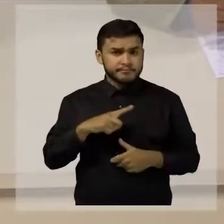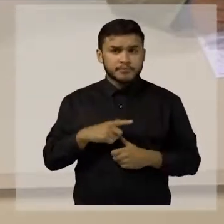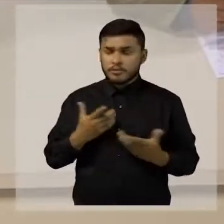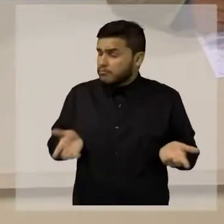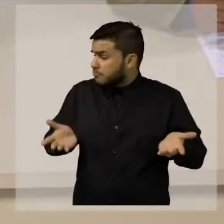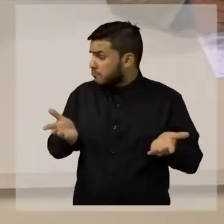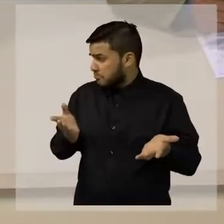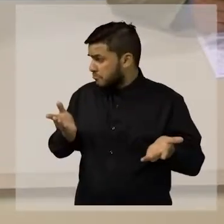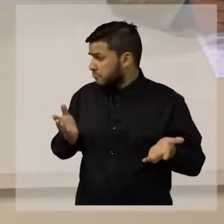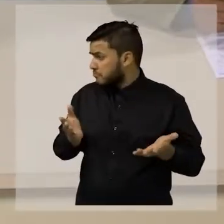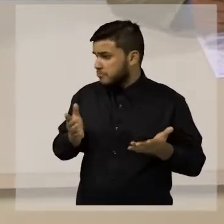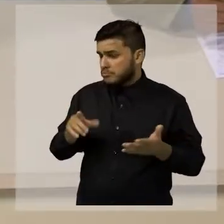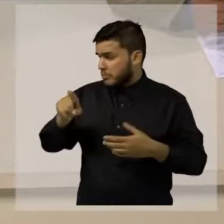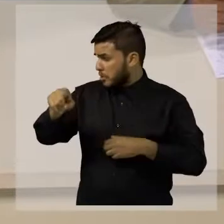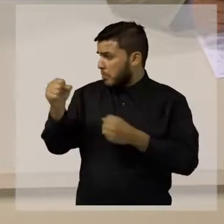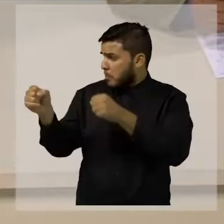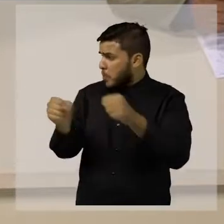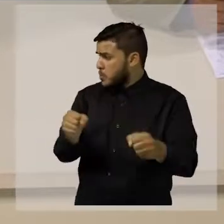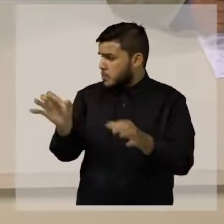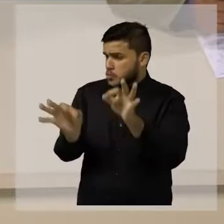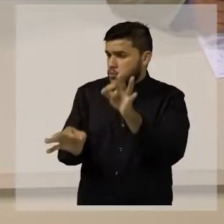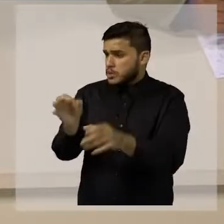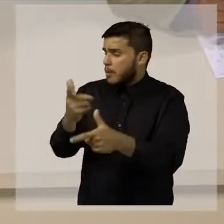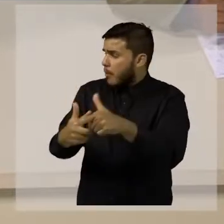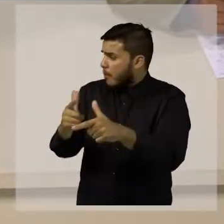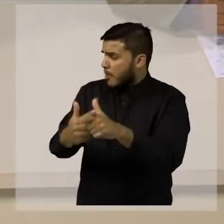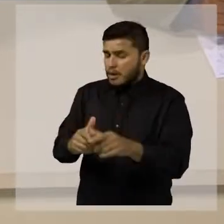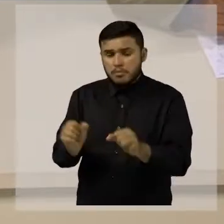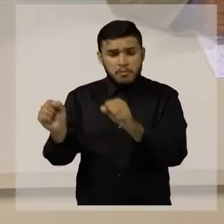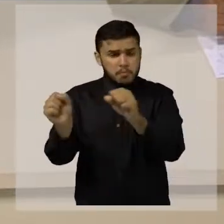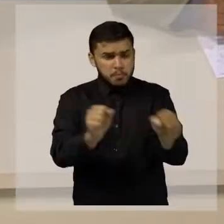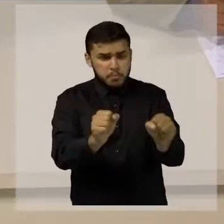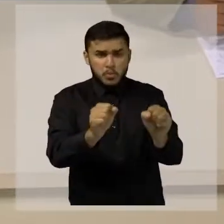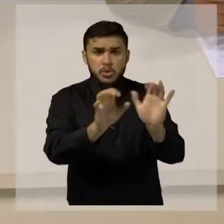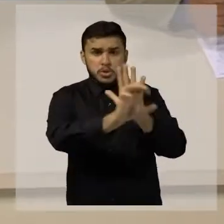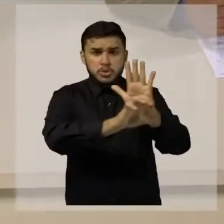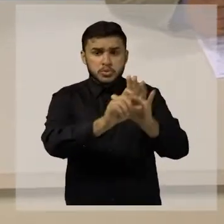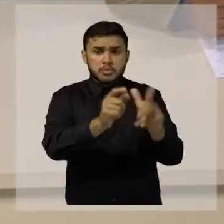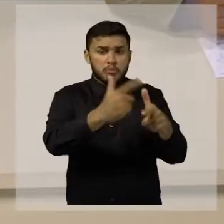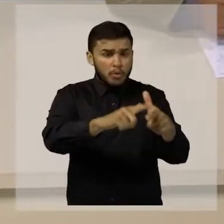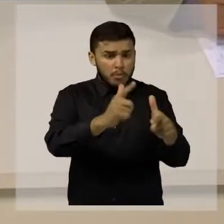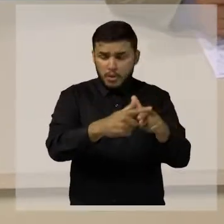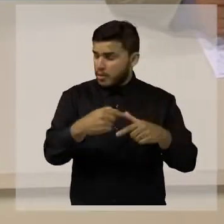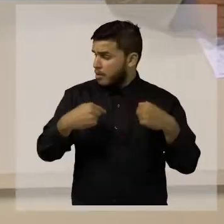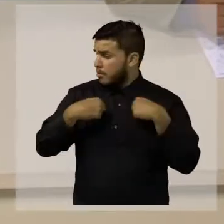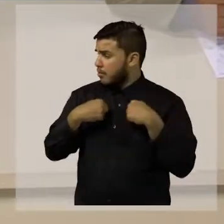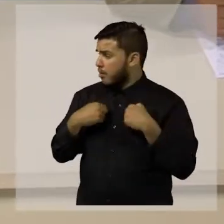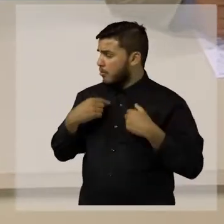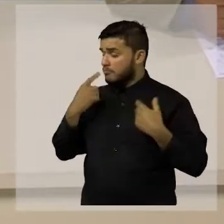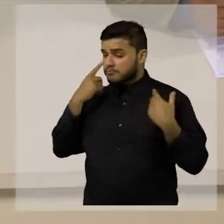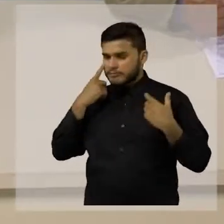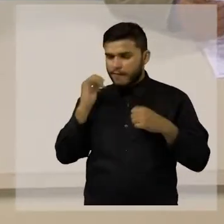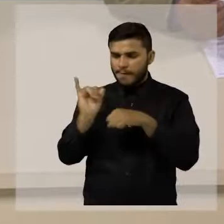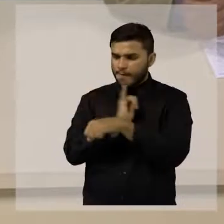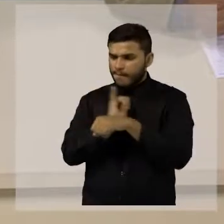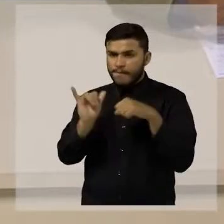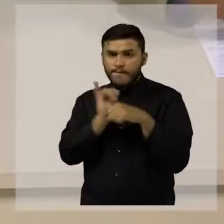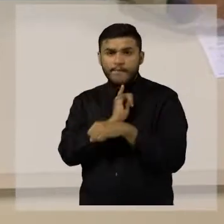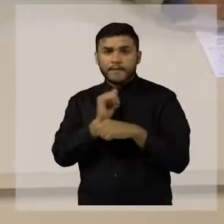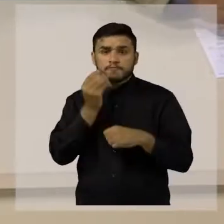e ele, literalmente, quando nota que determinadas medidas que ele